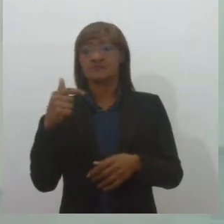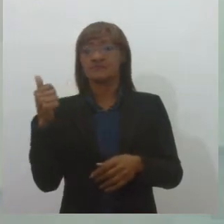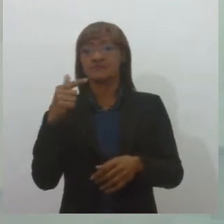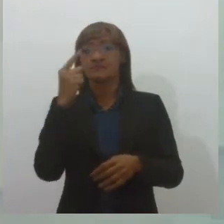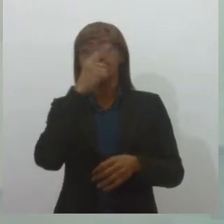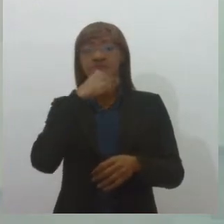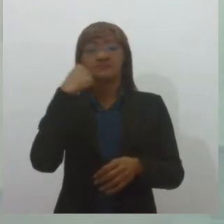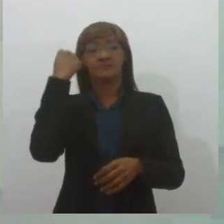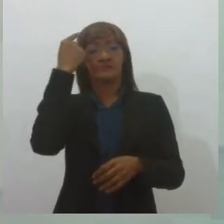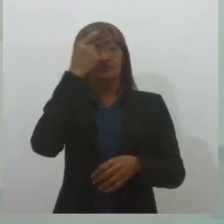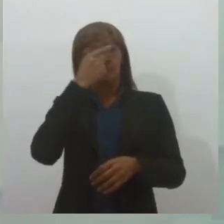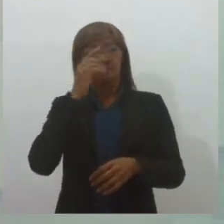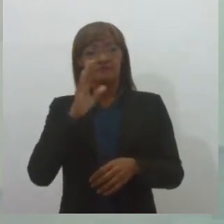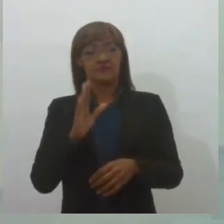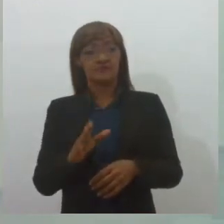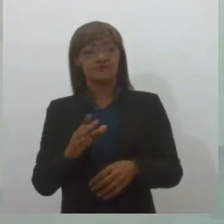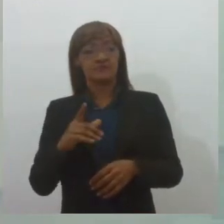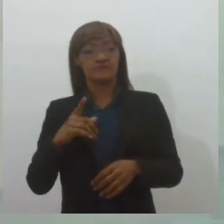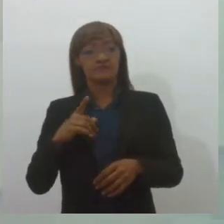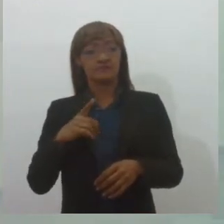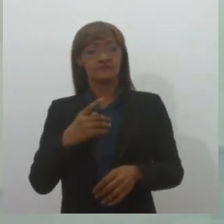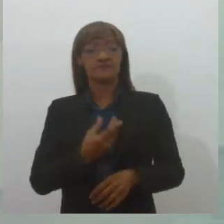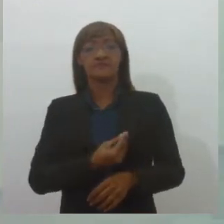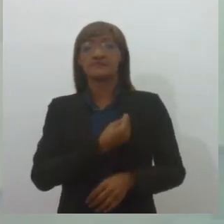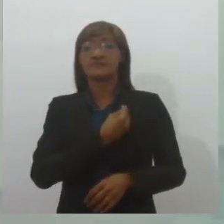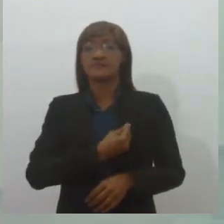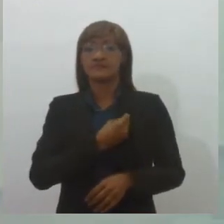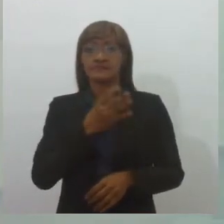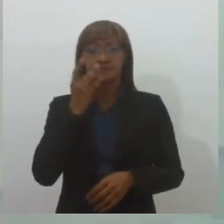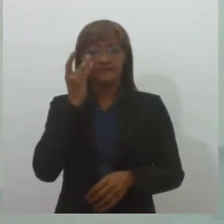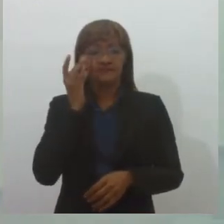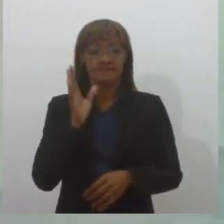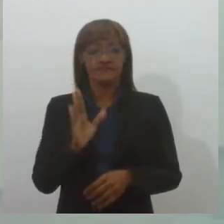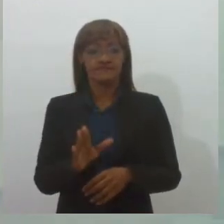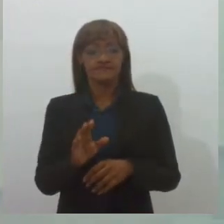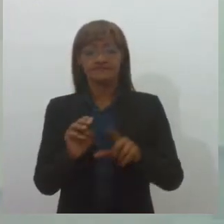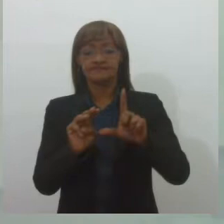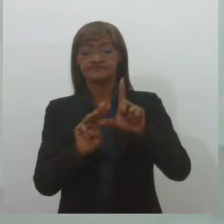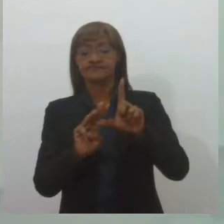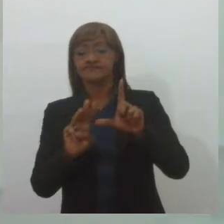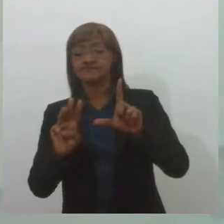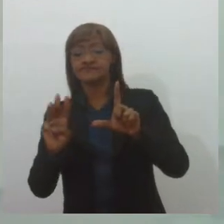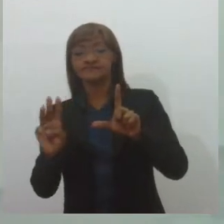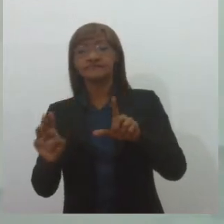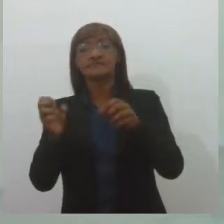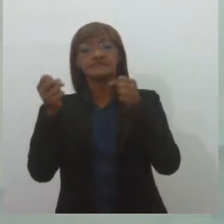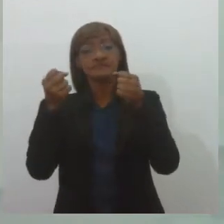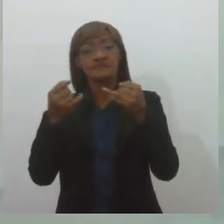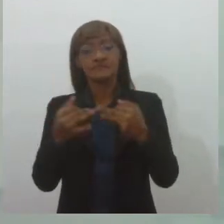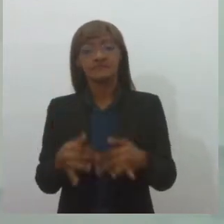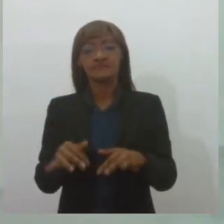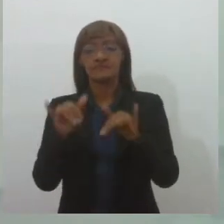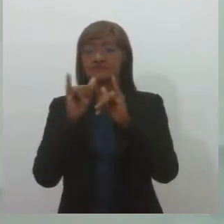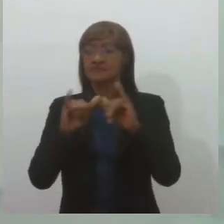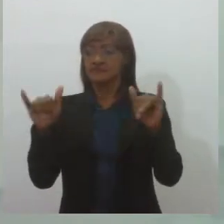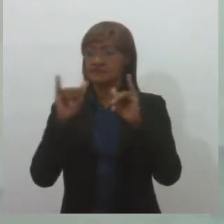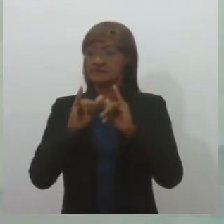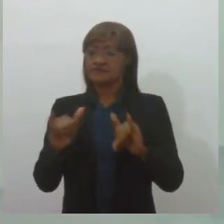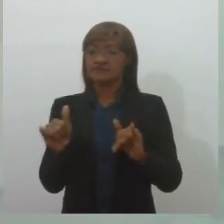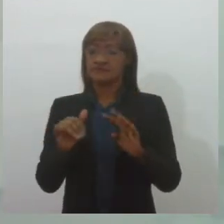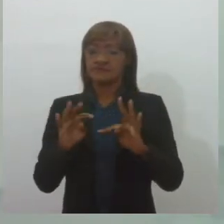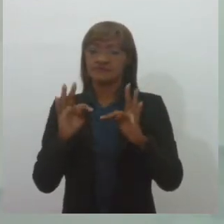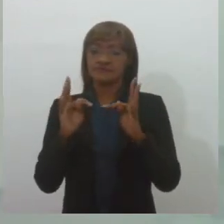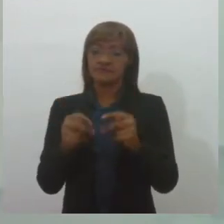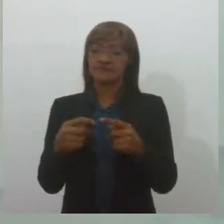horas aula e vai acontecer de forma presencial lá em nosso site tem uma matéria que traz mais informações sobre os